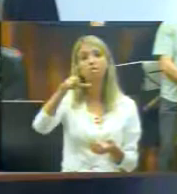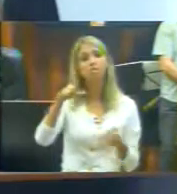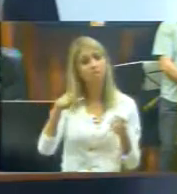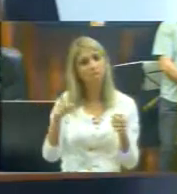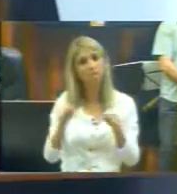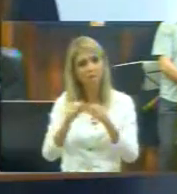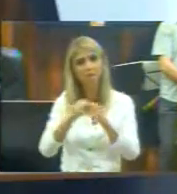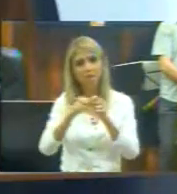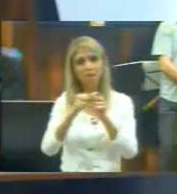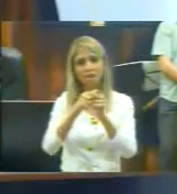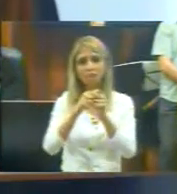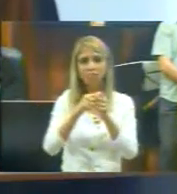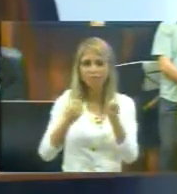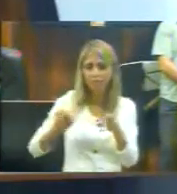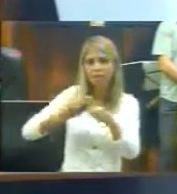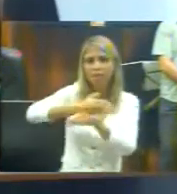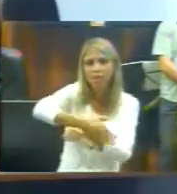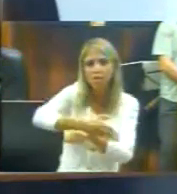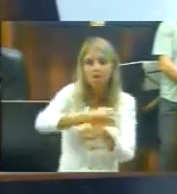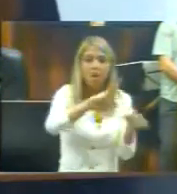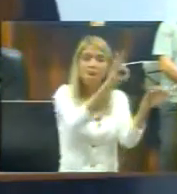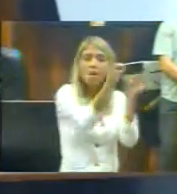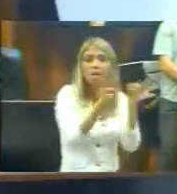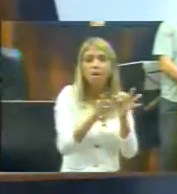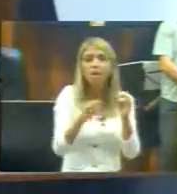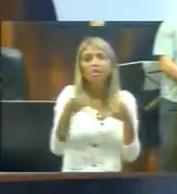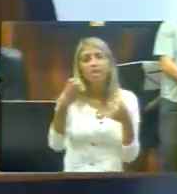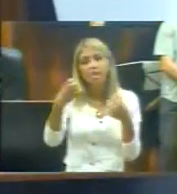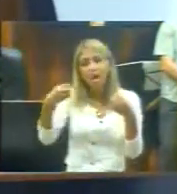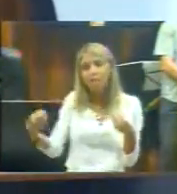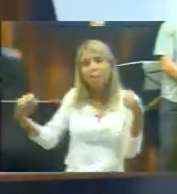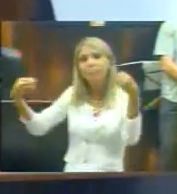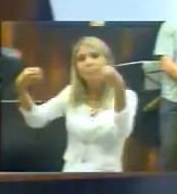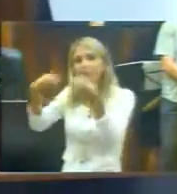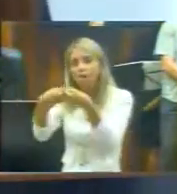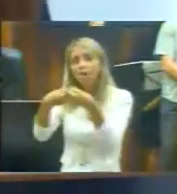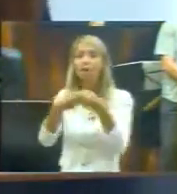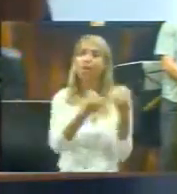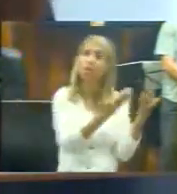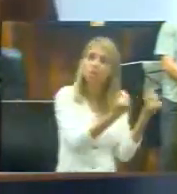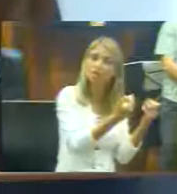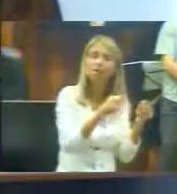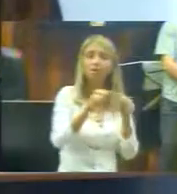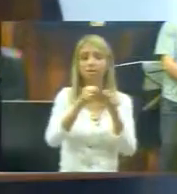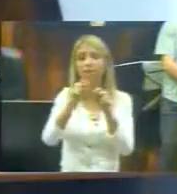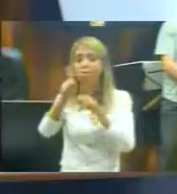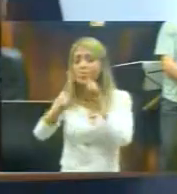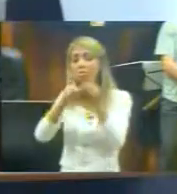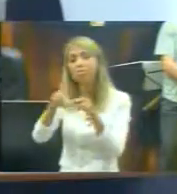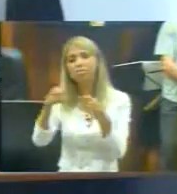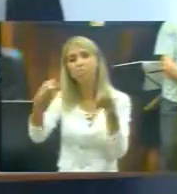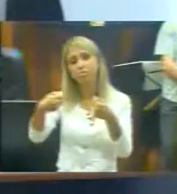esse importante projeto que visa aproximar o nosso poder legislativo da população.